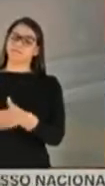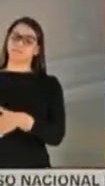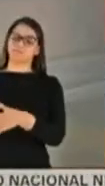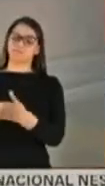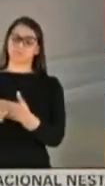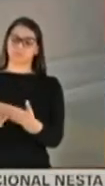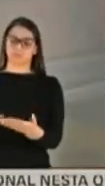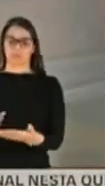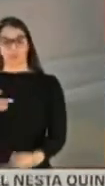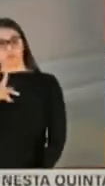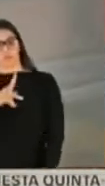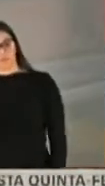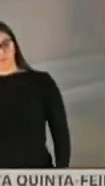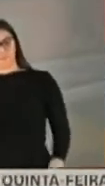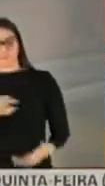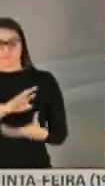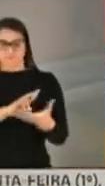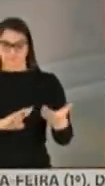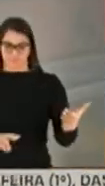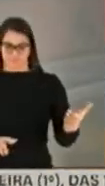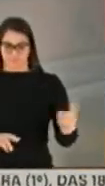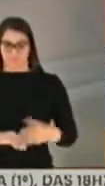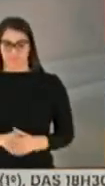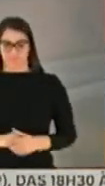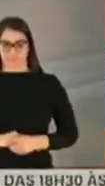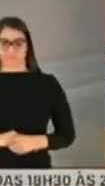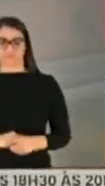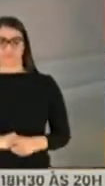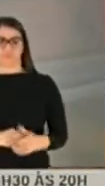senhor relator, quero mostrar aqui,